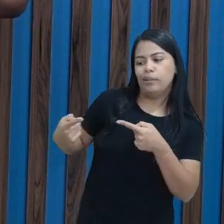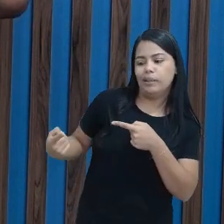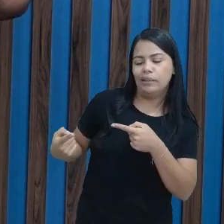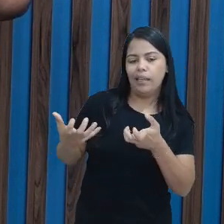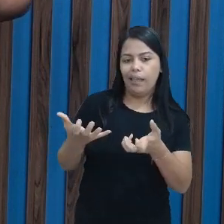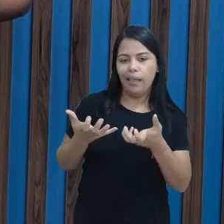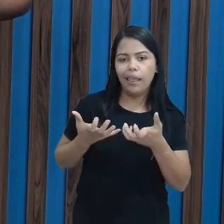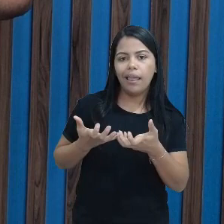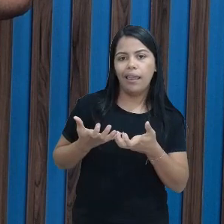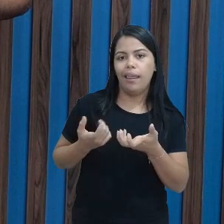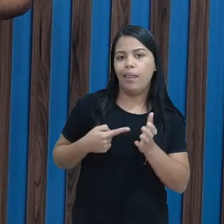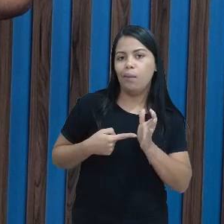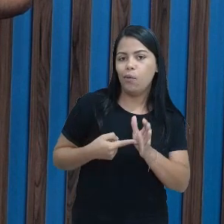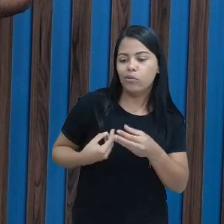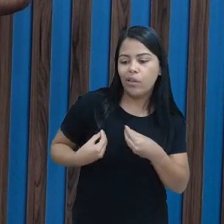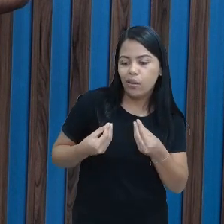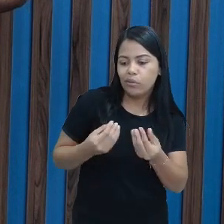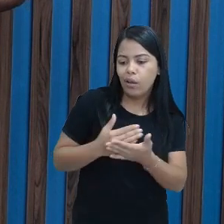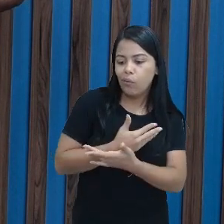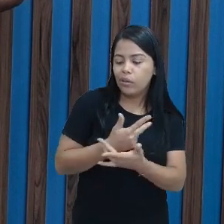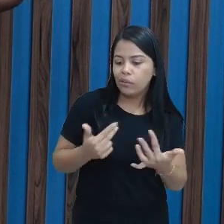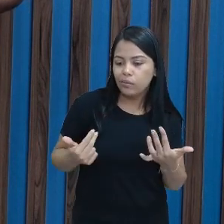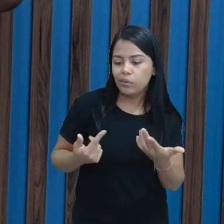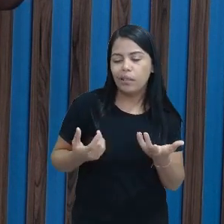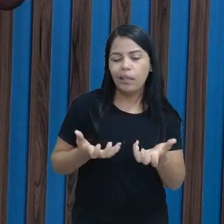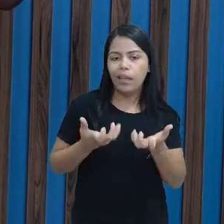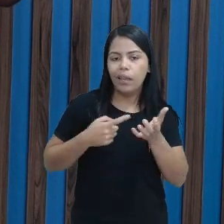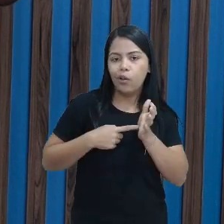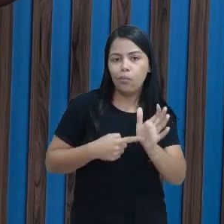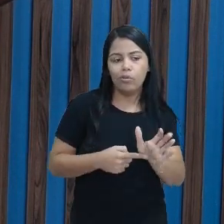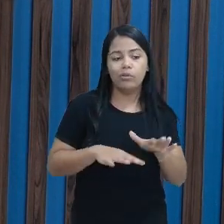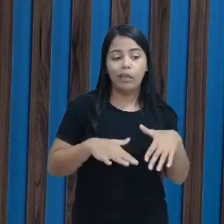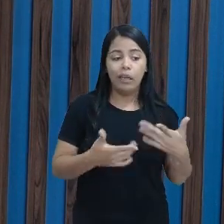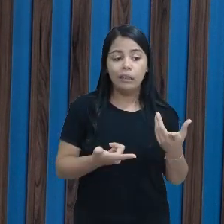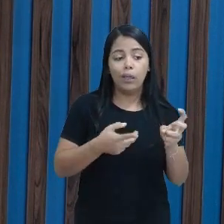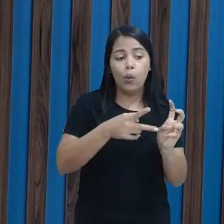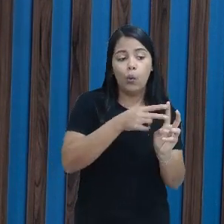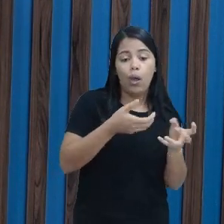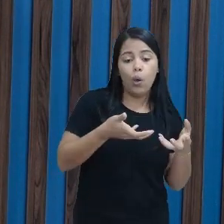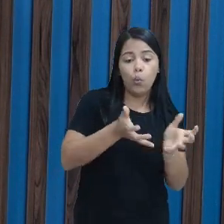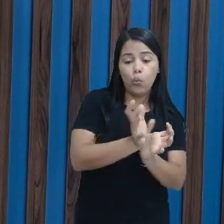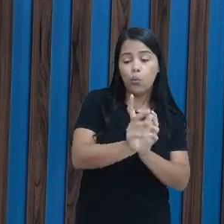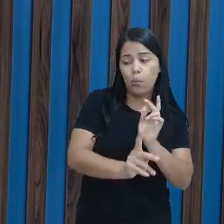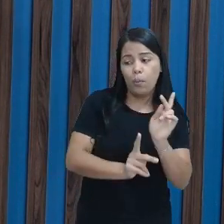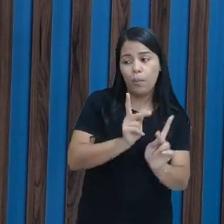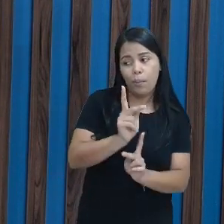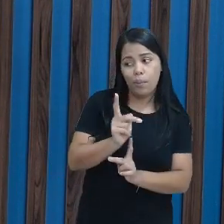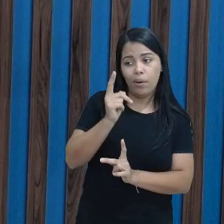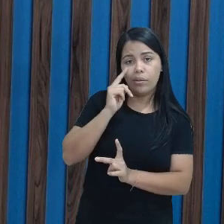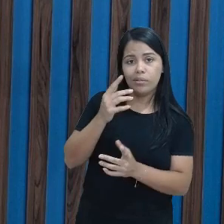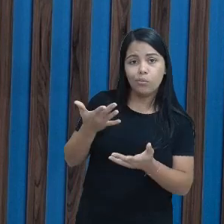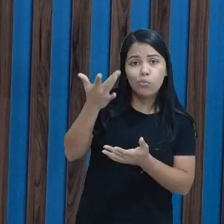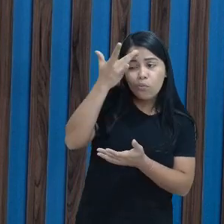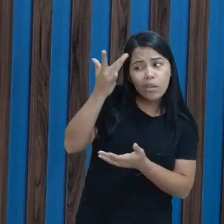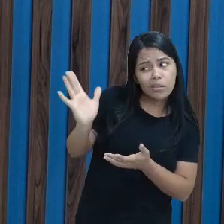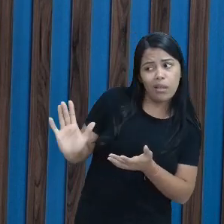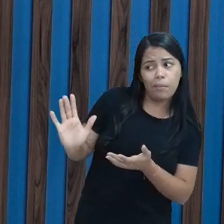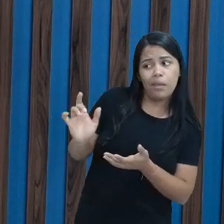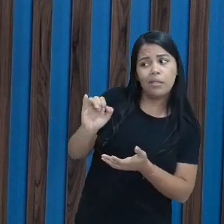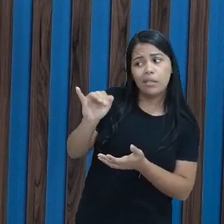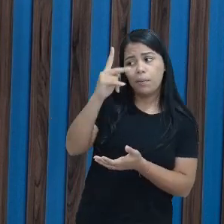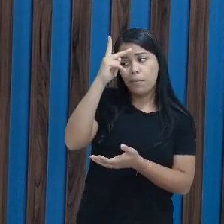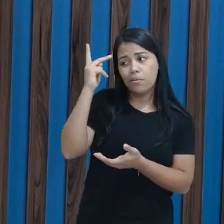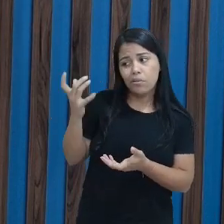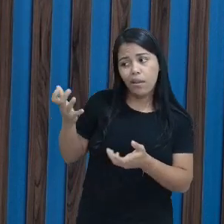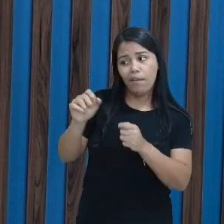bem intencionado, a figura do indígena não vai saber, né? Não está escrito na testa, eu estou aqui bem intencionado. Por isso ele já cria